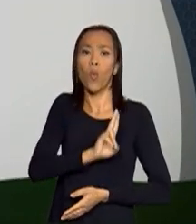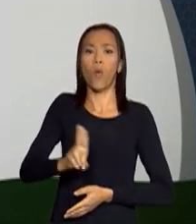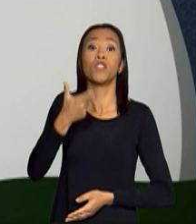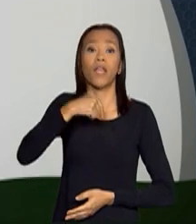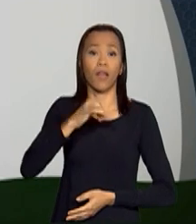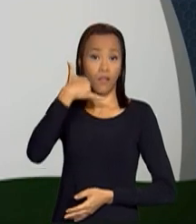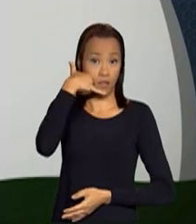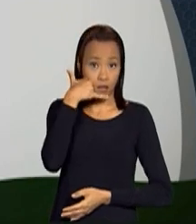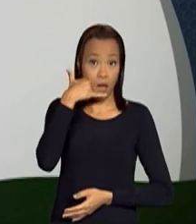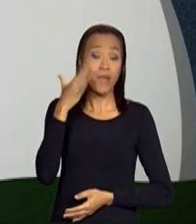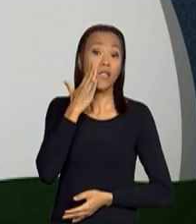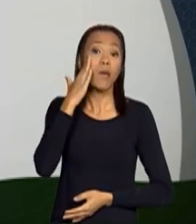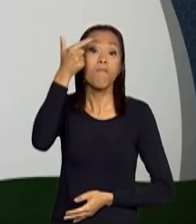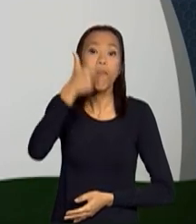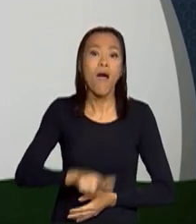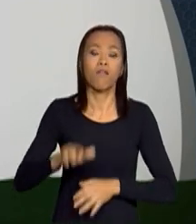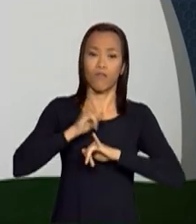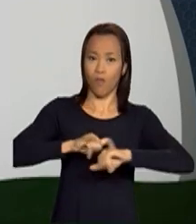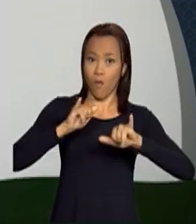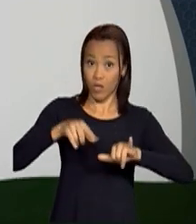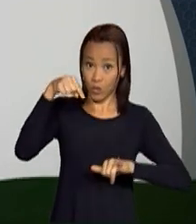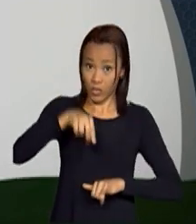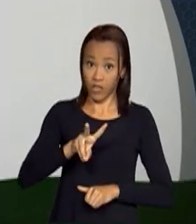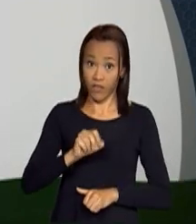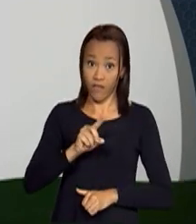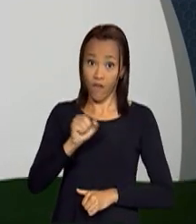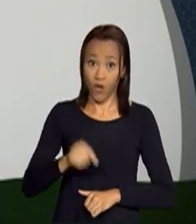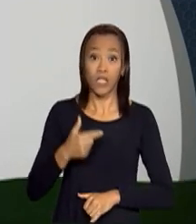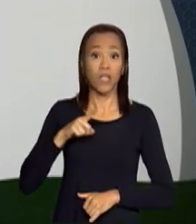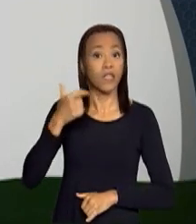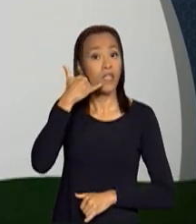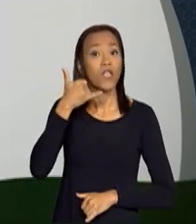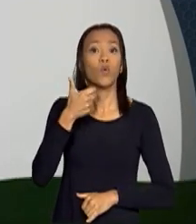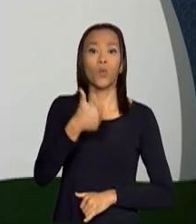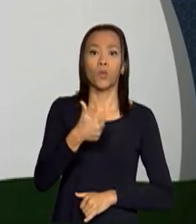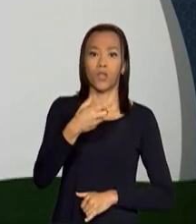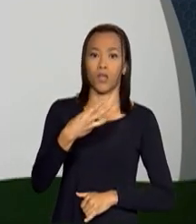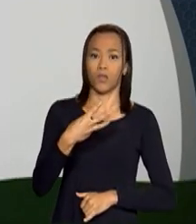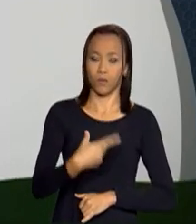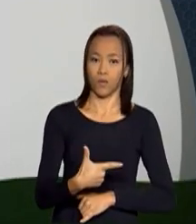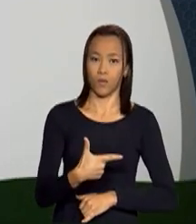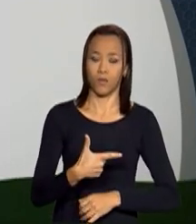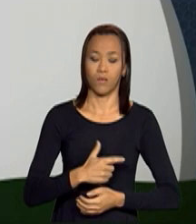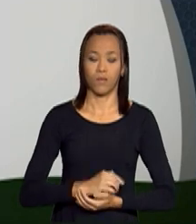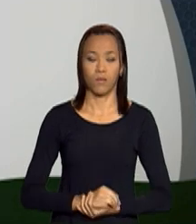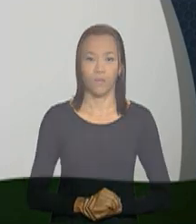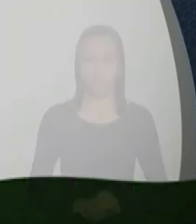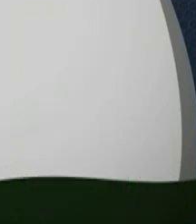quem liga. Para saber mais sobre o Viva Voz, ligue 132.